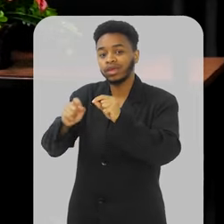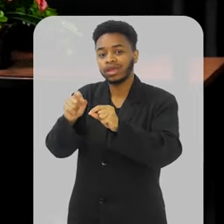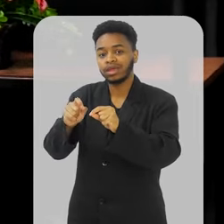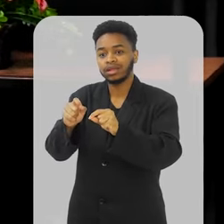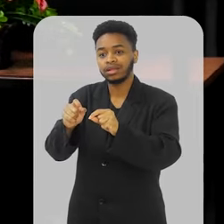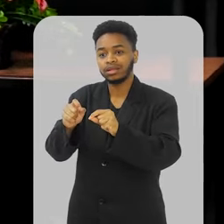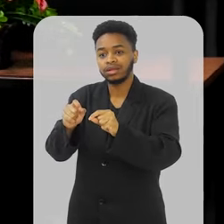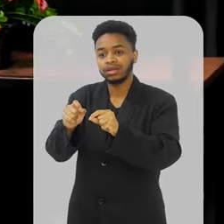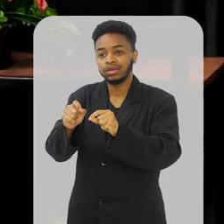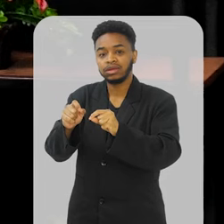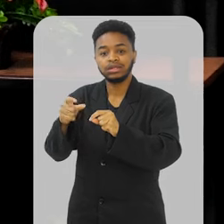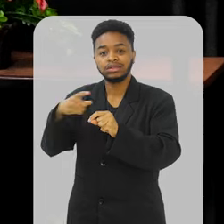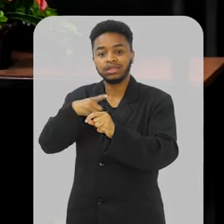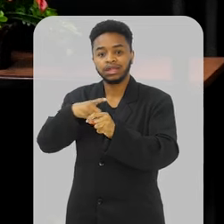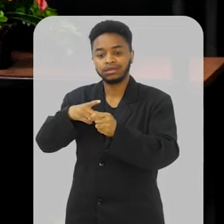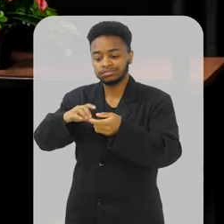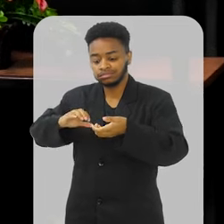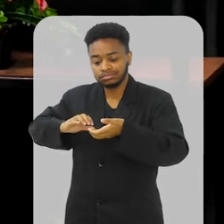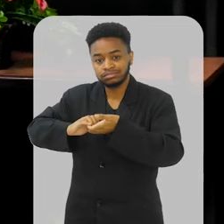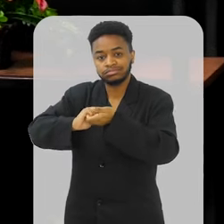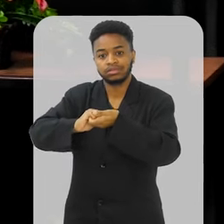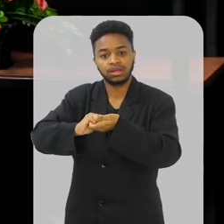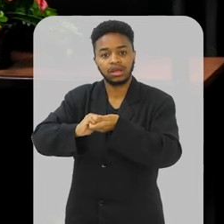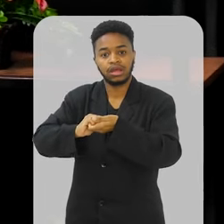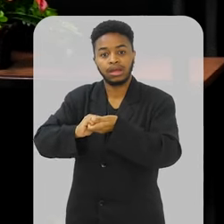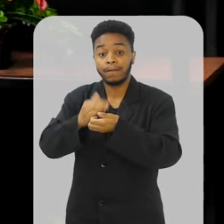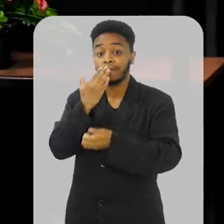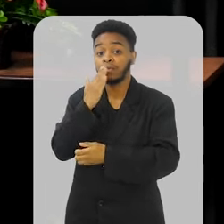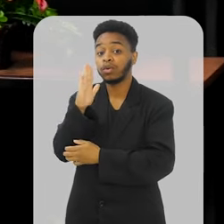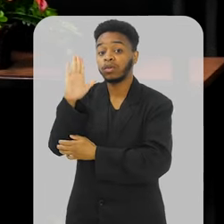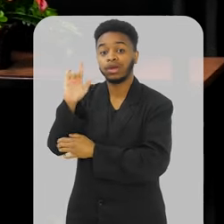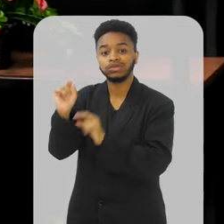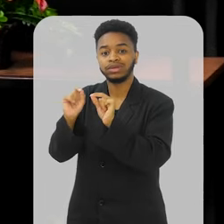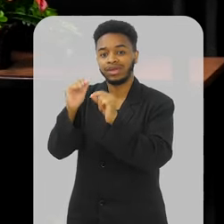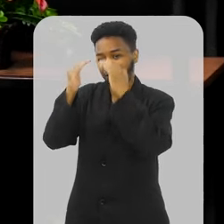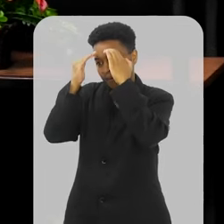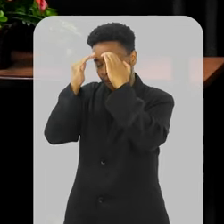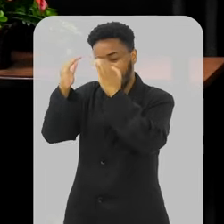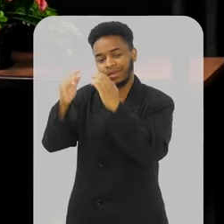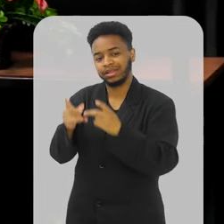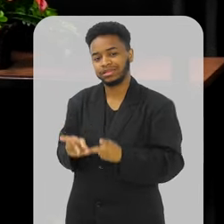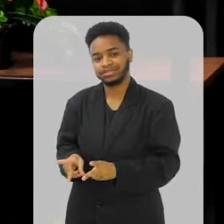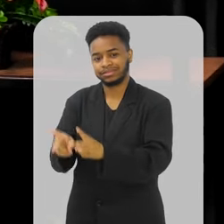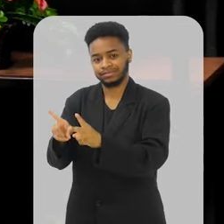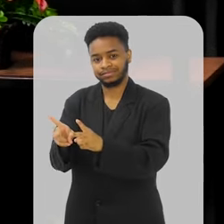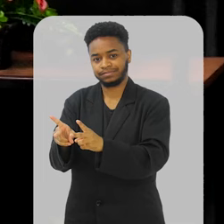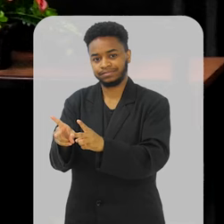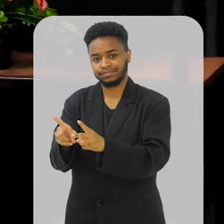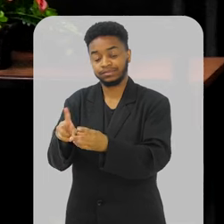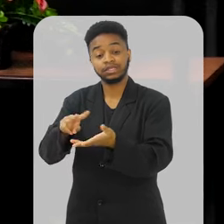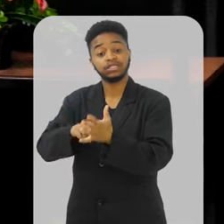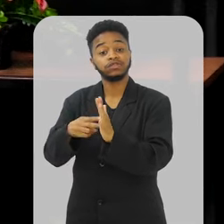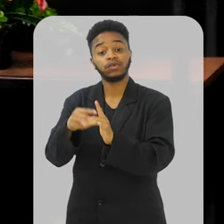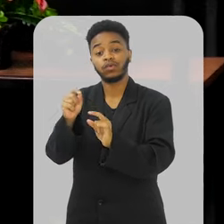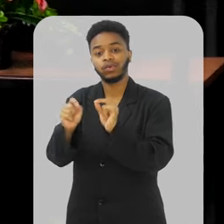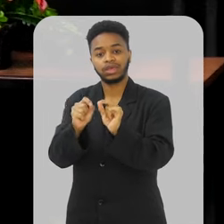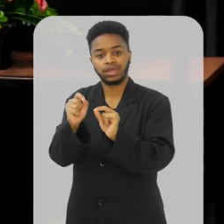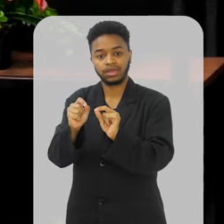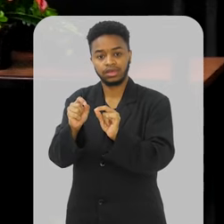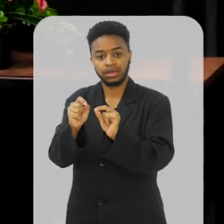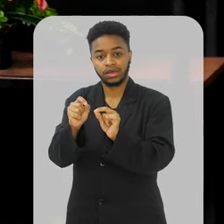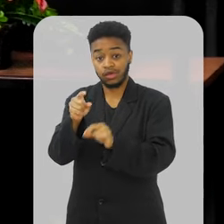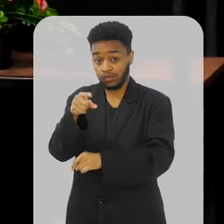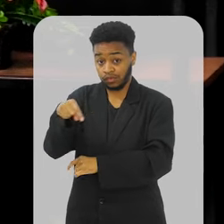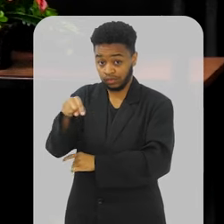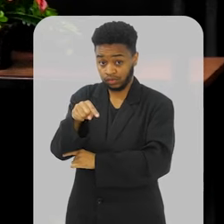coloca suas mãos entre as mãos do bispo e diz que promete obediência esse gesto significa que